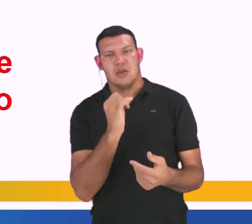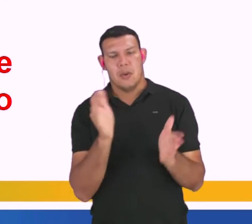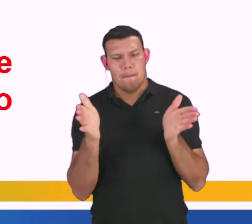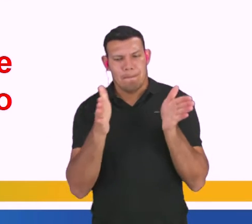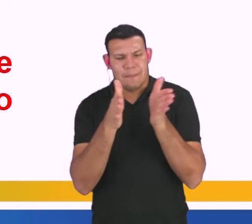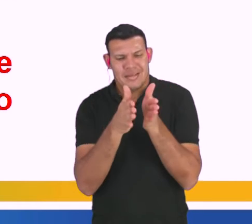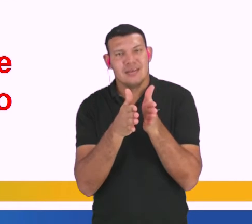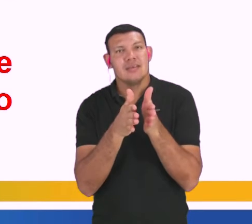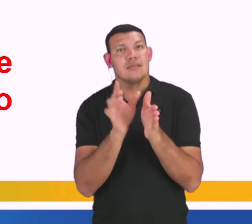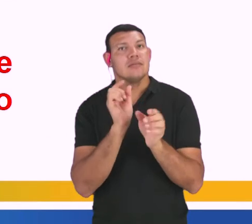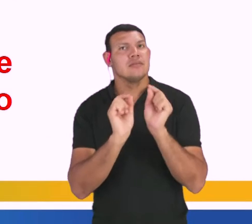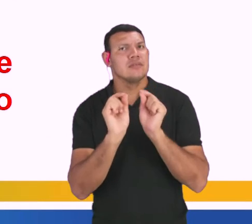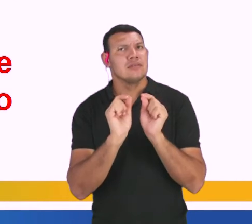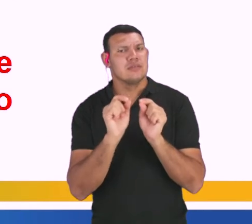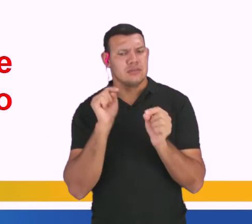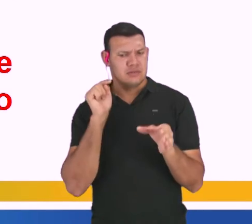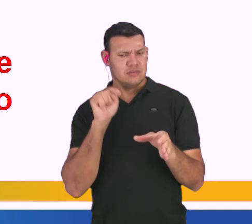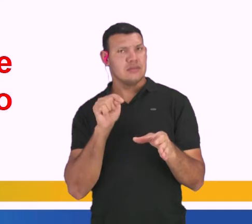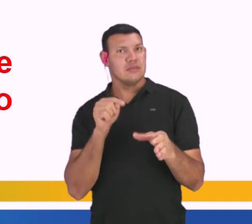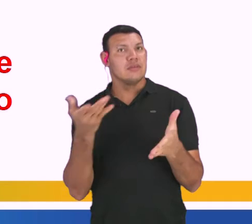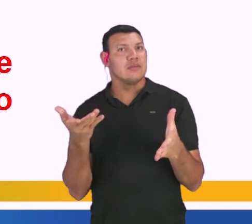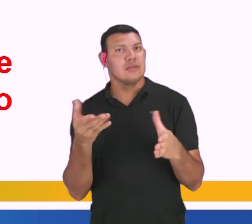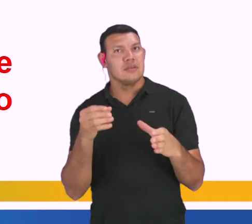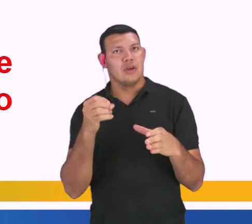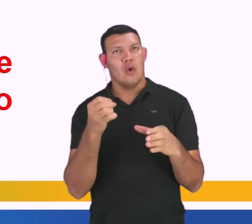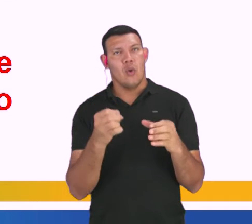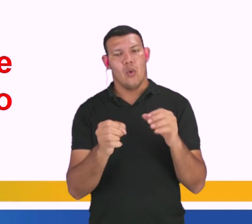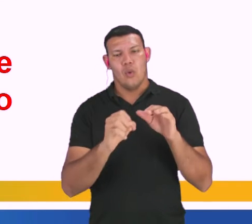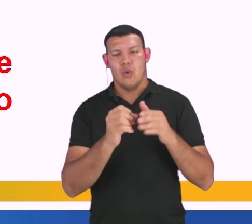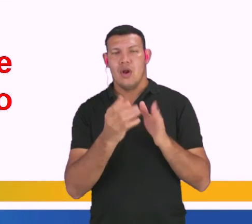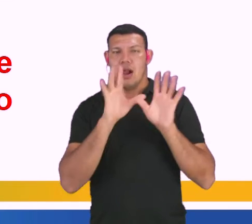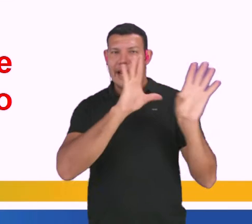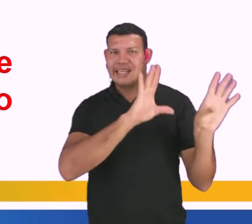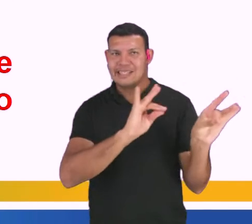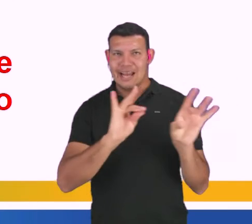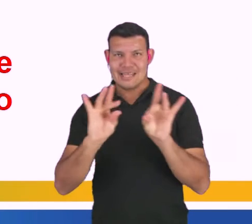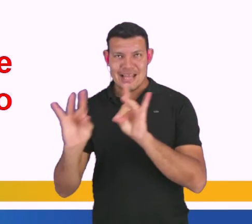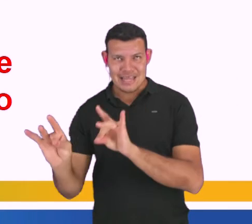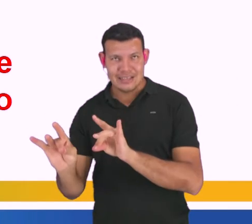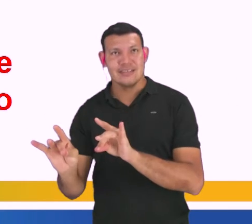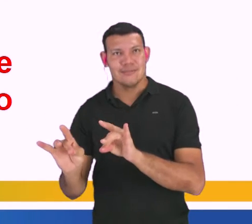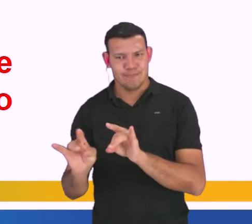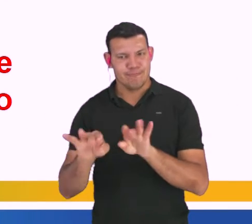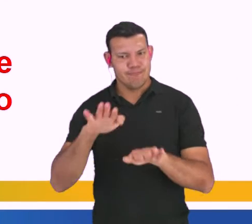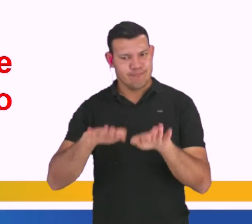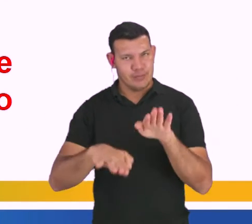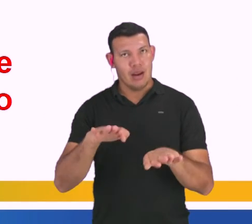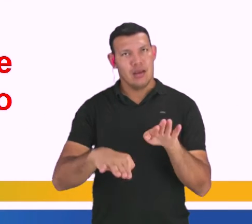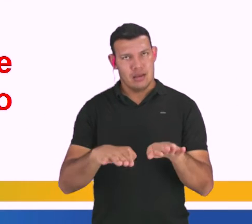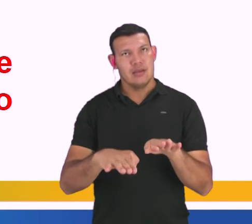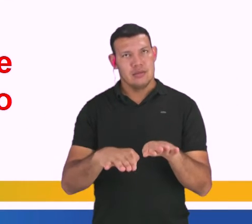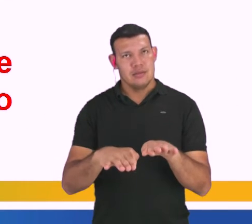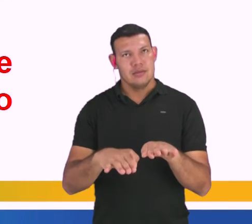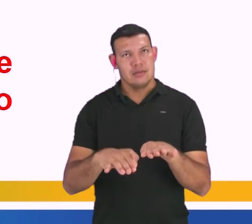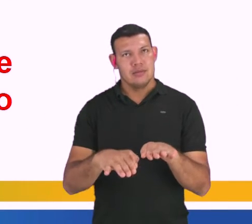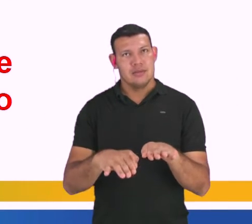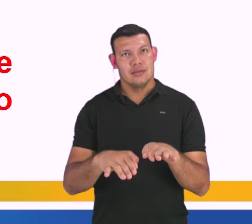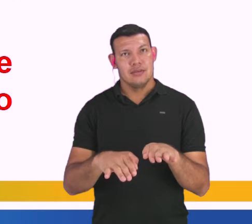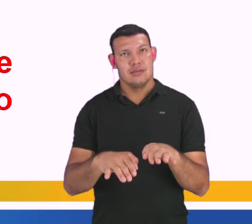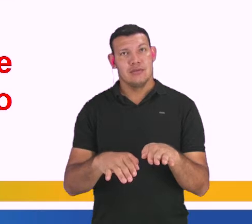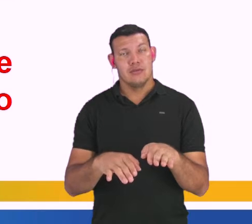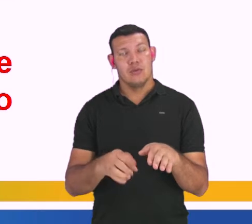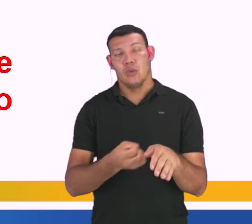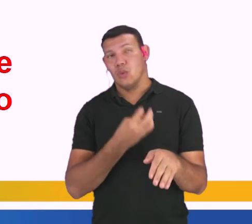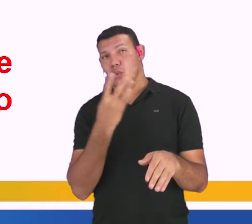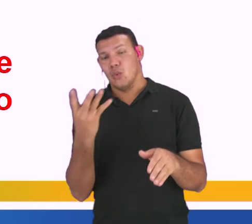que a gente pode concluir? Se o fluido ou líquido deslocado, ele depende da quantidade de material